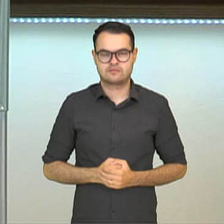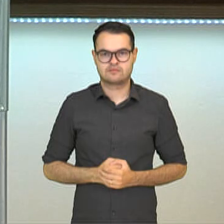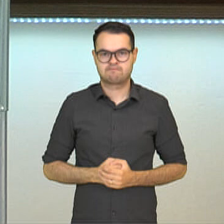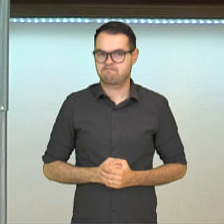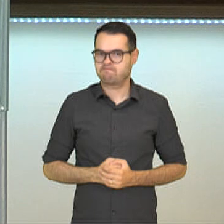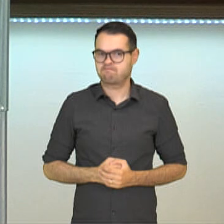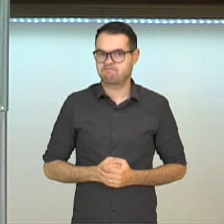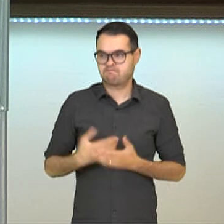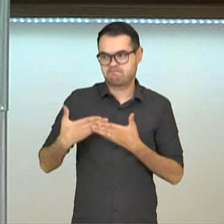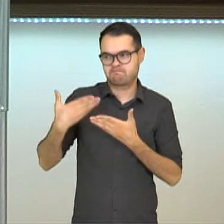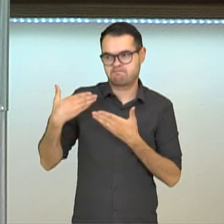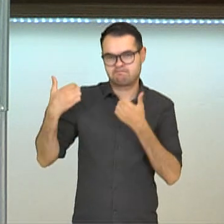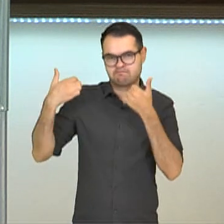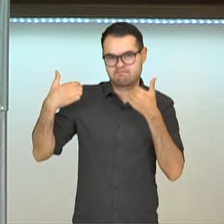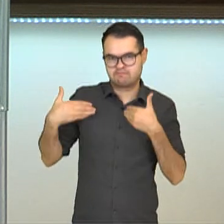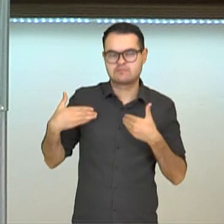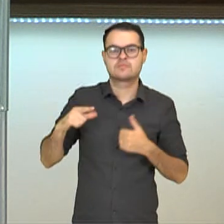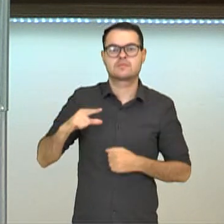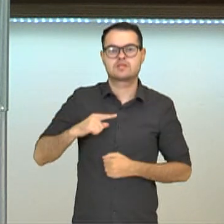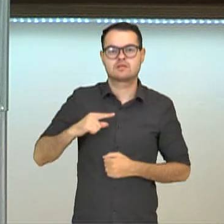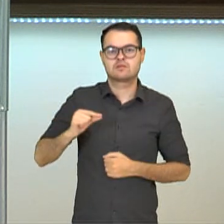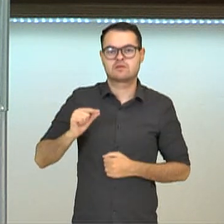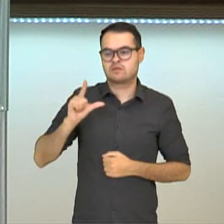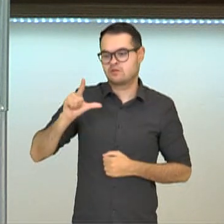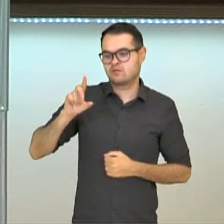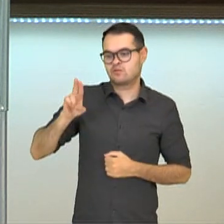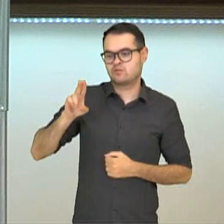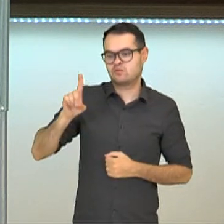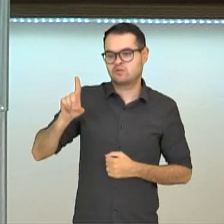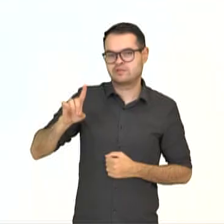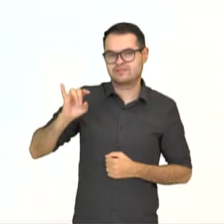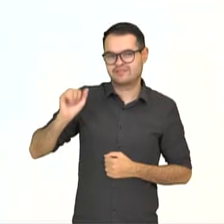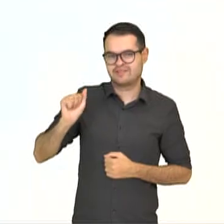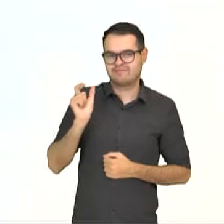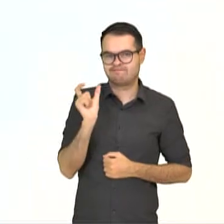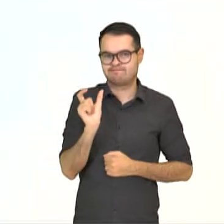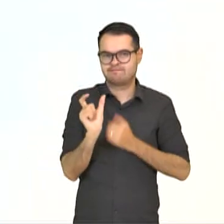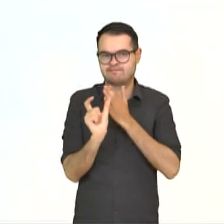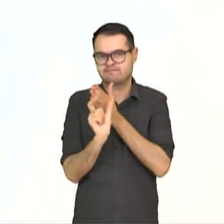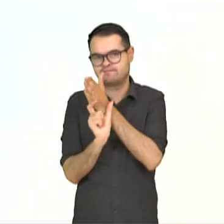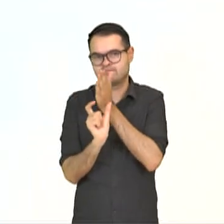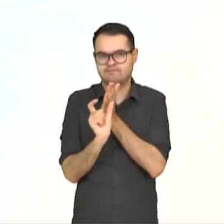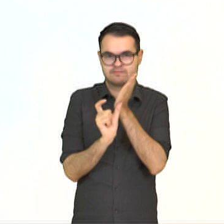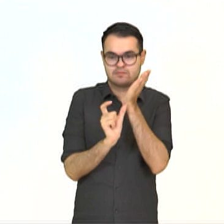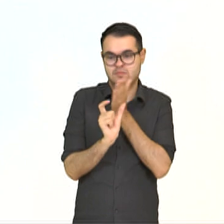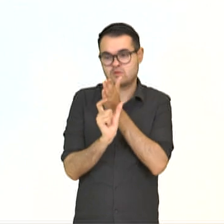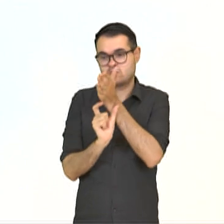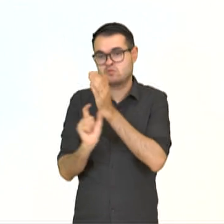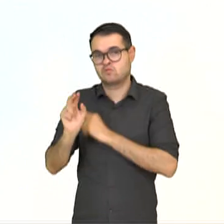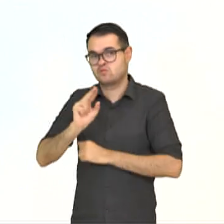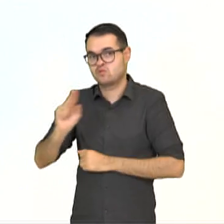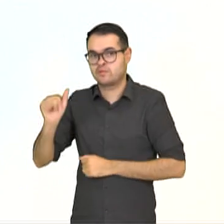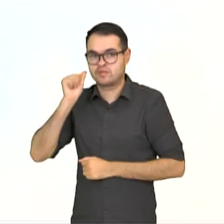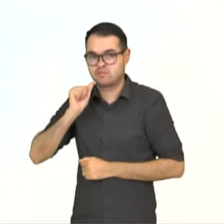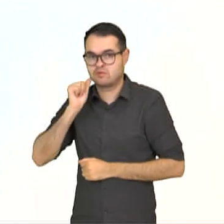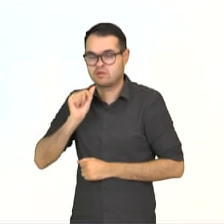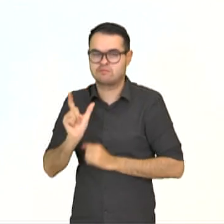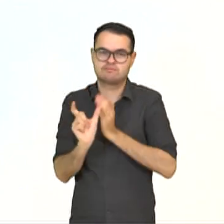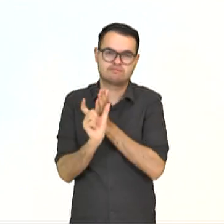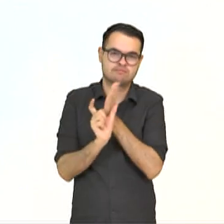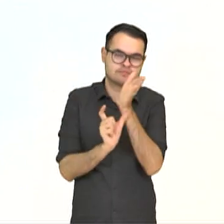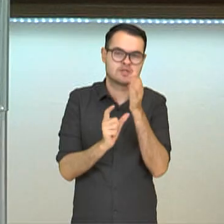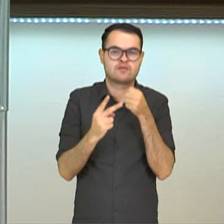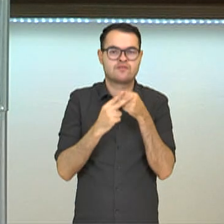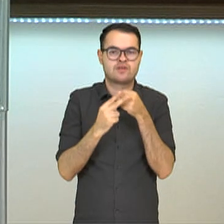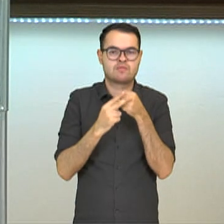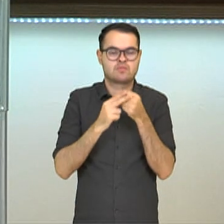Como eu já havia dito, nós temos aqui Luzia com dois significados. O primeiro é o nome da mulher e o segundo o verbo luzir, que